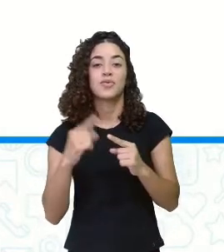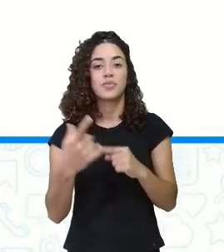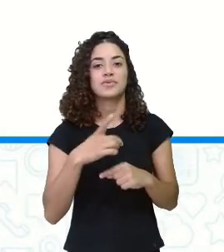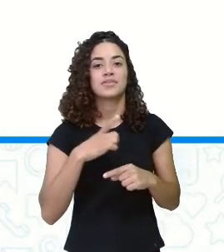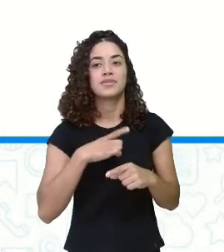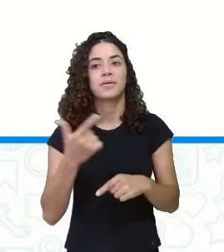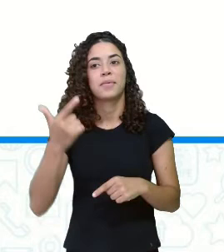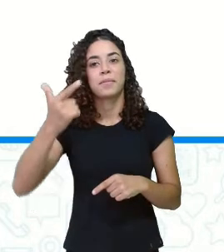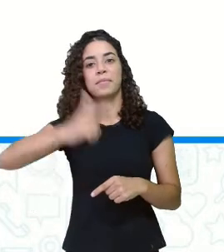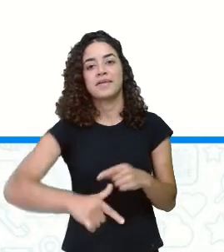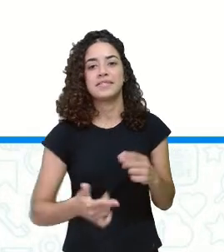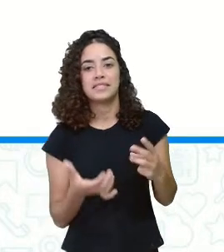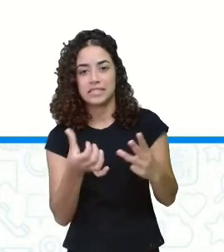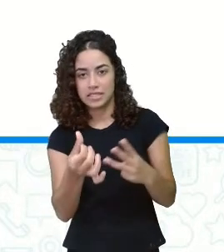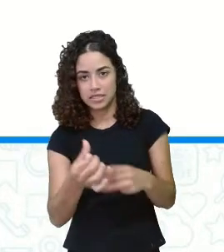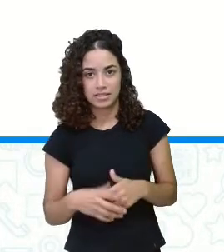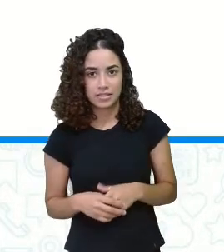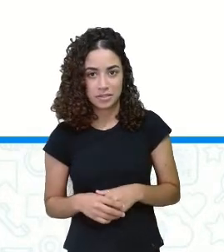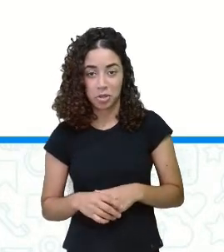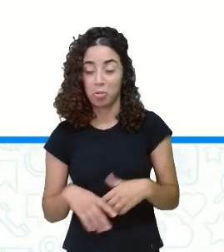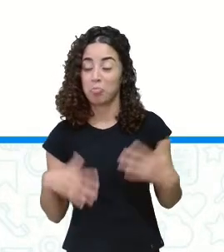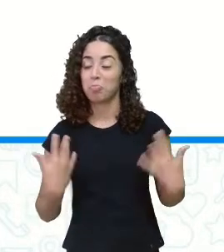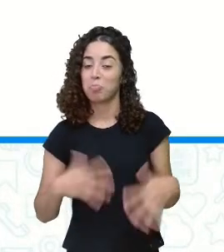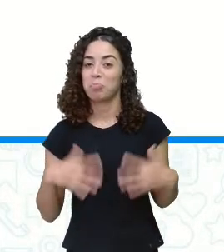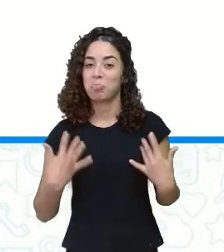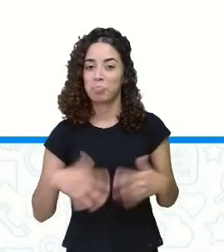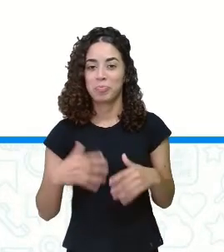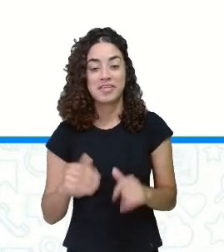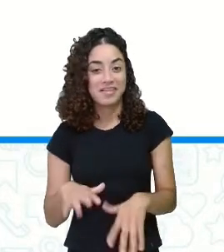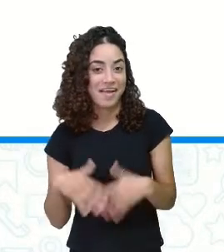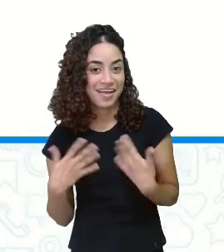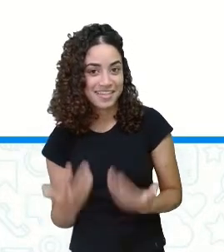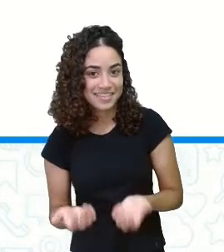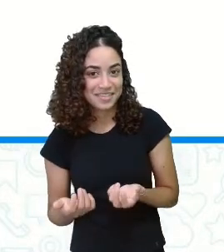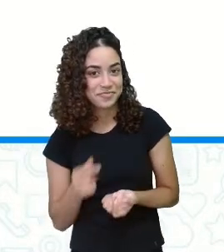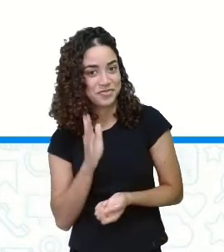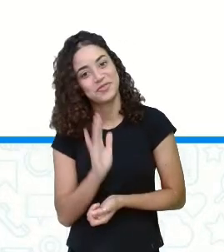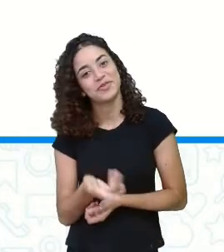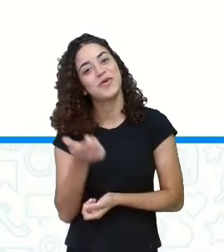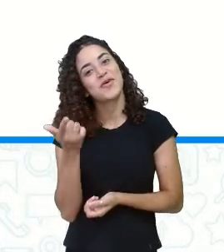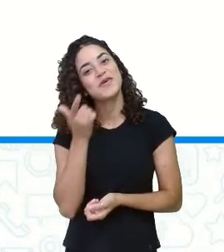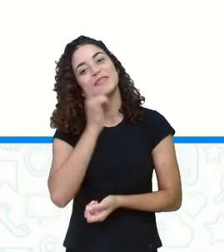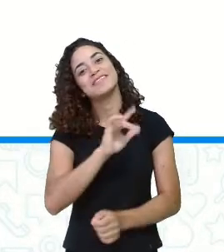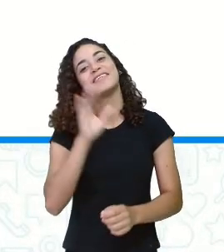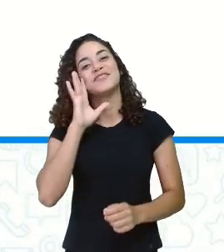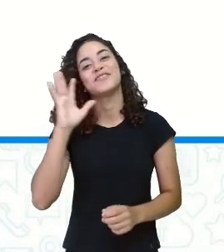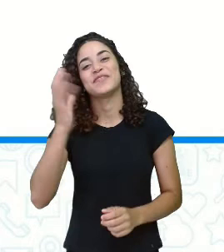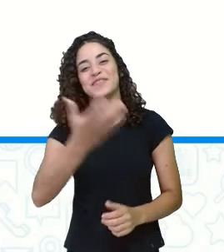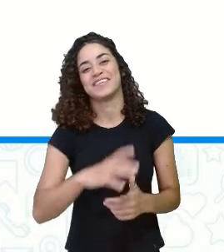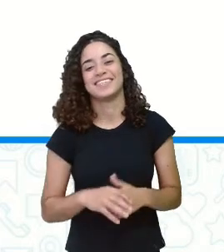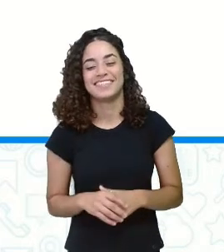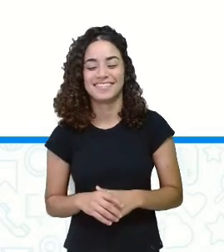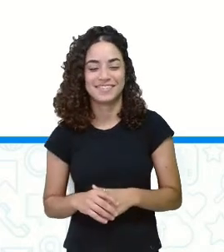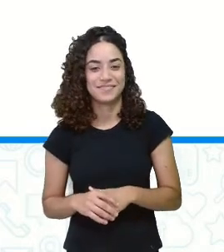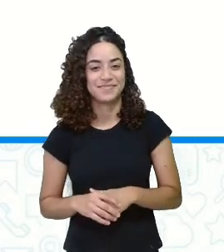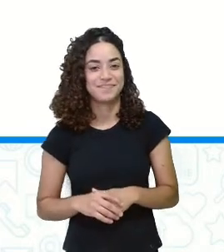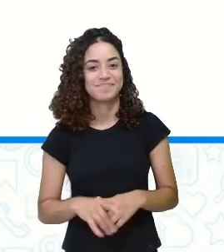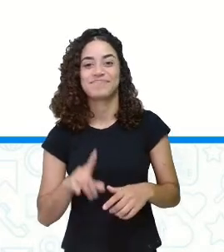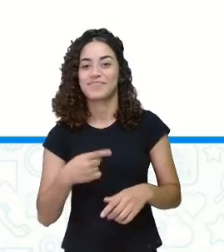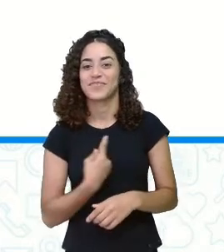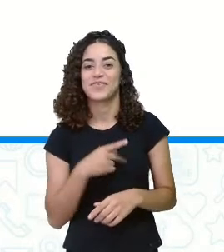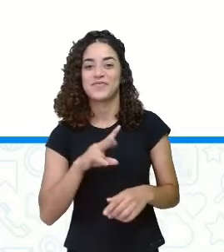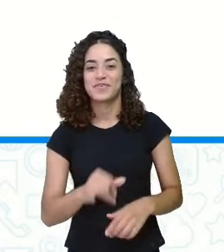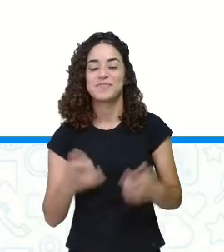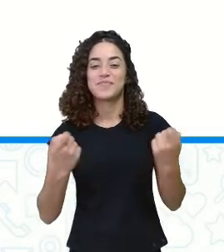mais 6. Uau! E aí? Será que já conseguiram resolver? A gente vai